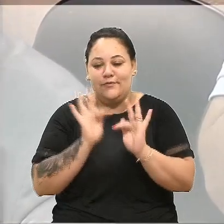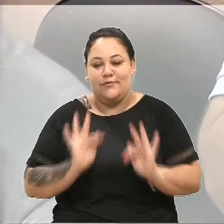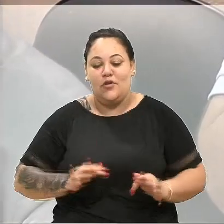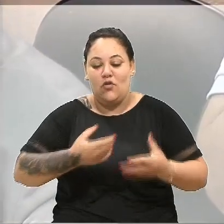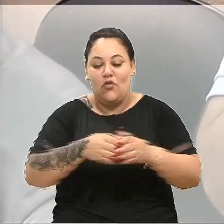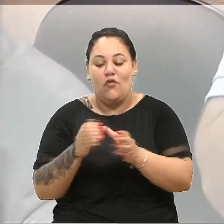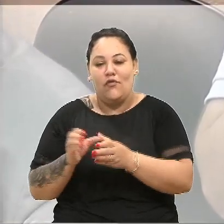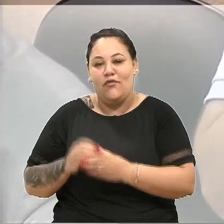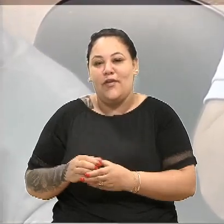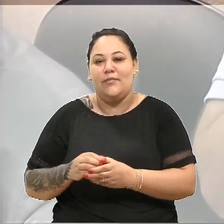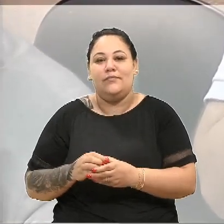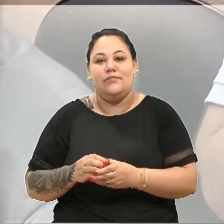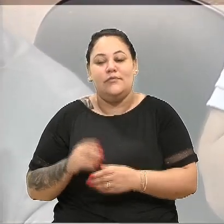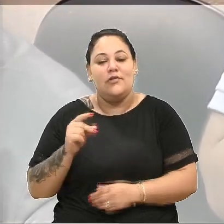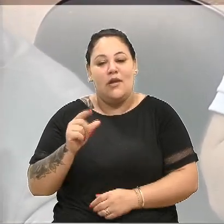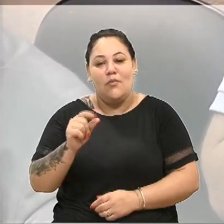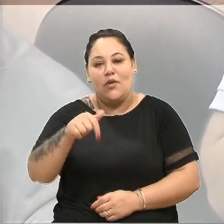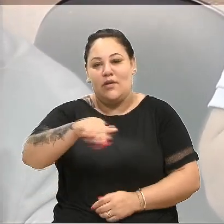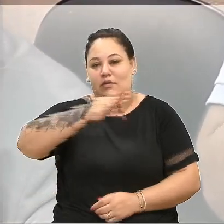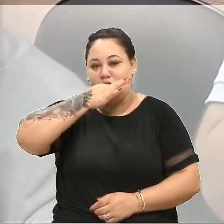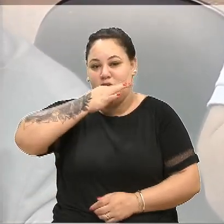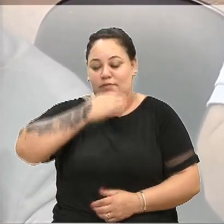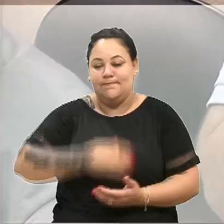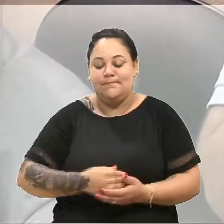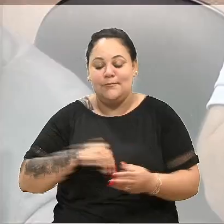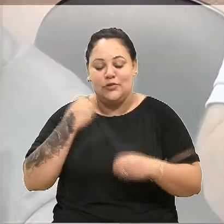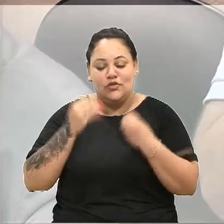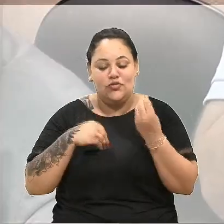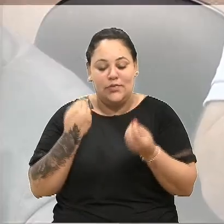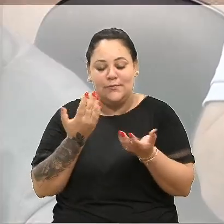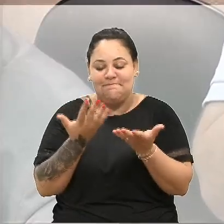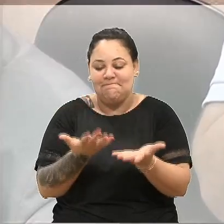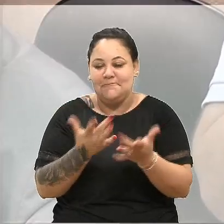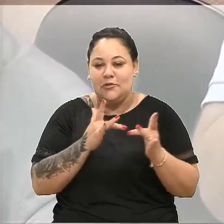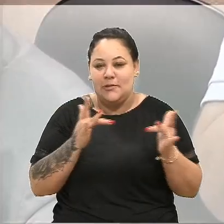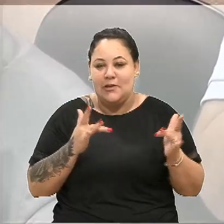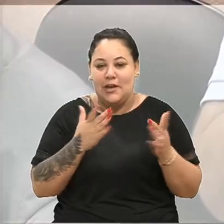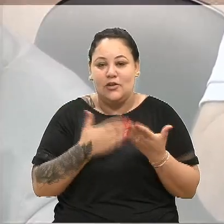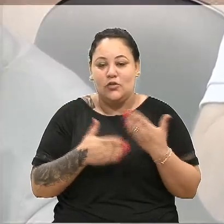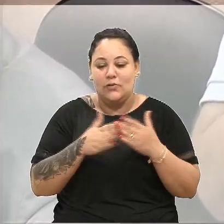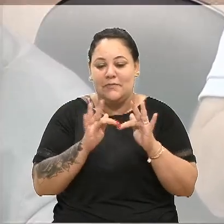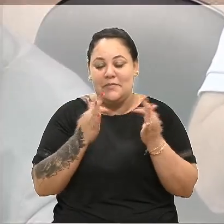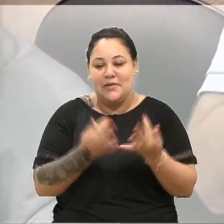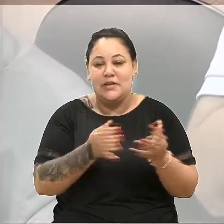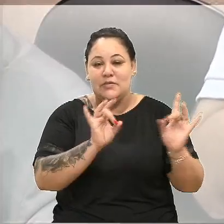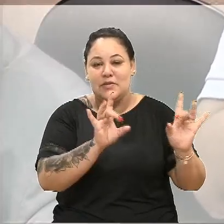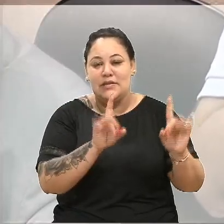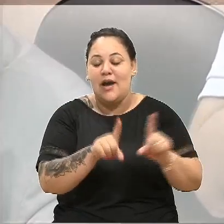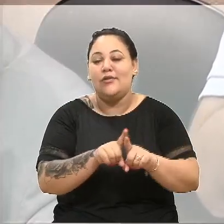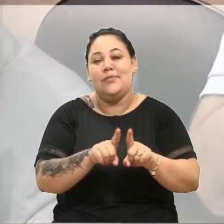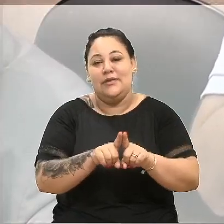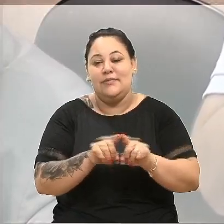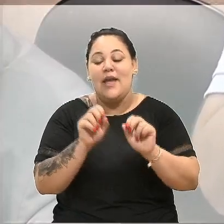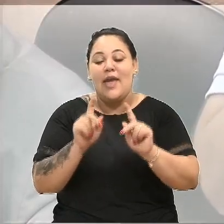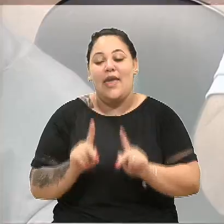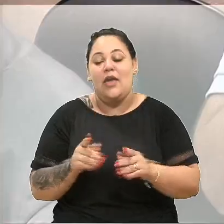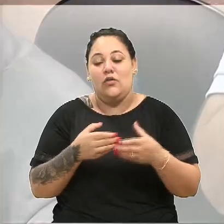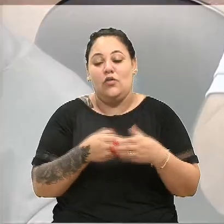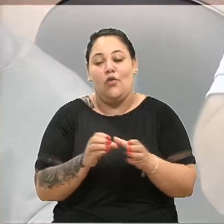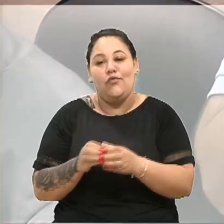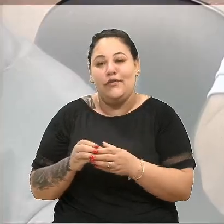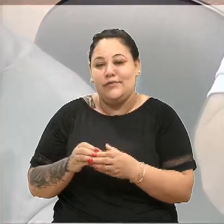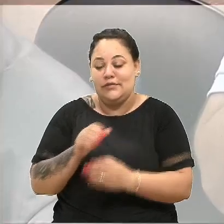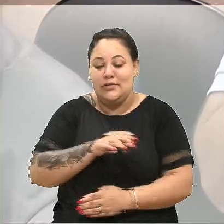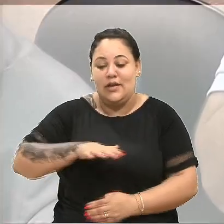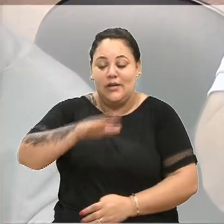muito tempo em Caxias do Sul. Então, fica aqui meus sentimentos a toda a família, em especial a quem convive com a área cultural